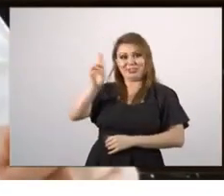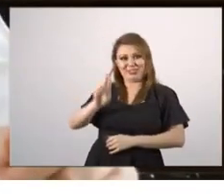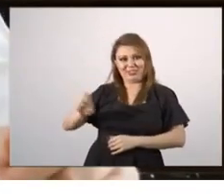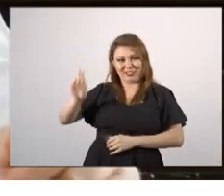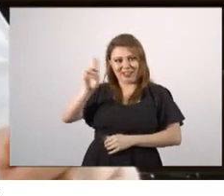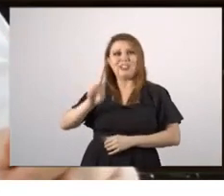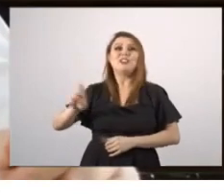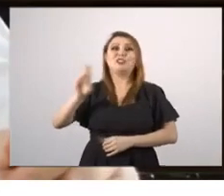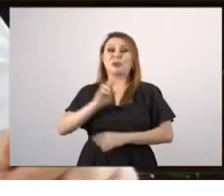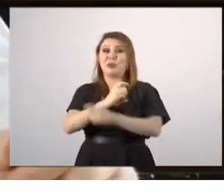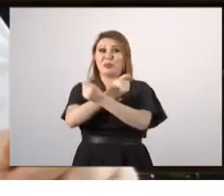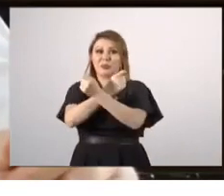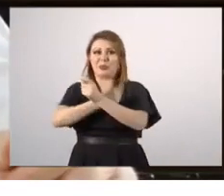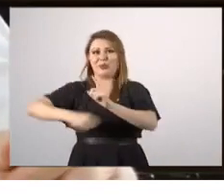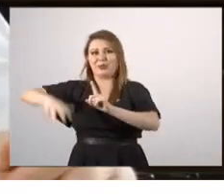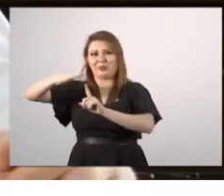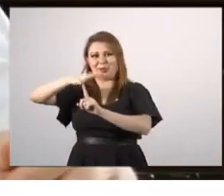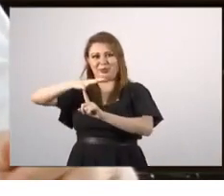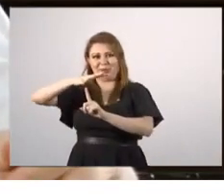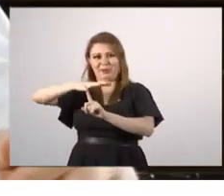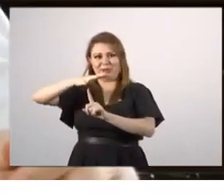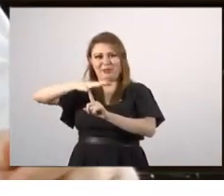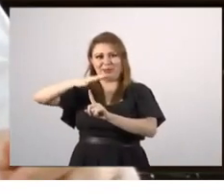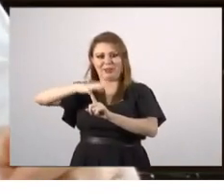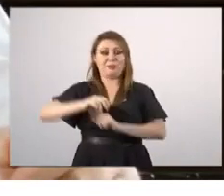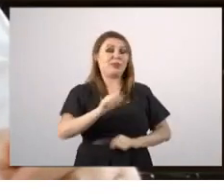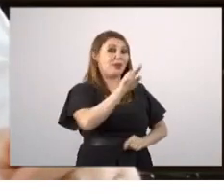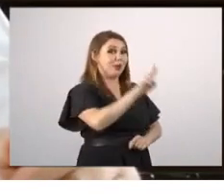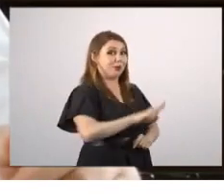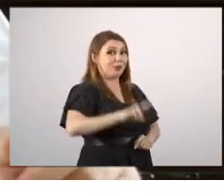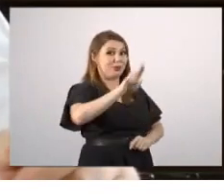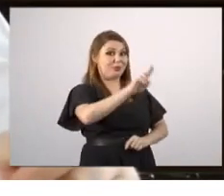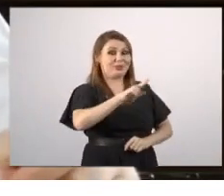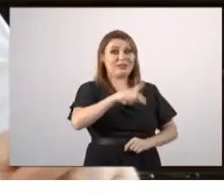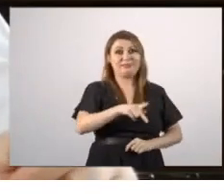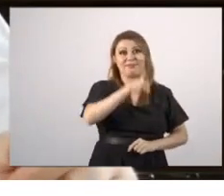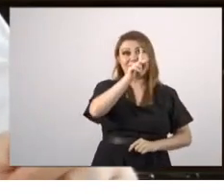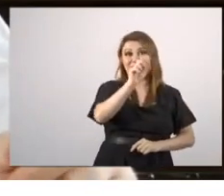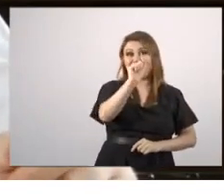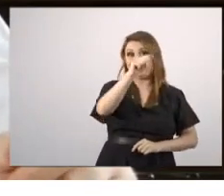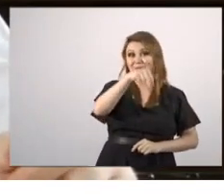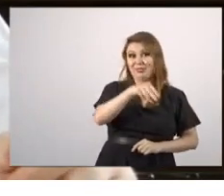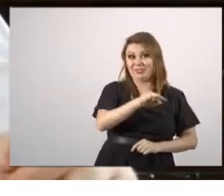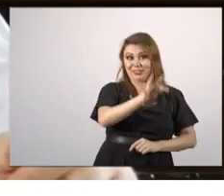entre a PUC Paraná e a Universidade de Kent,